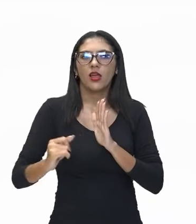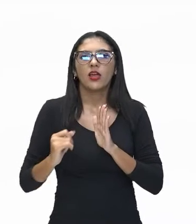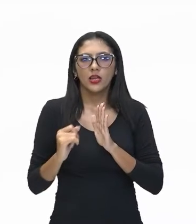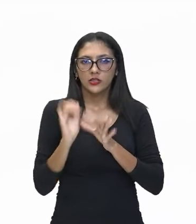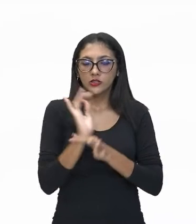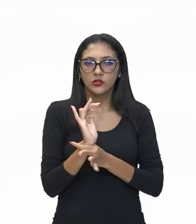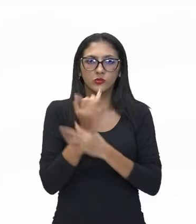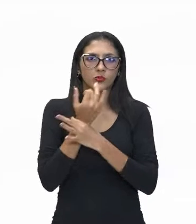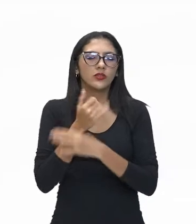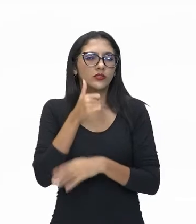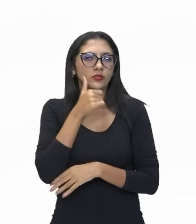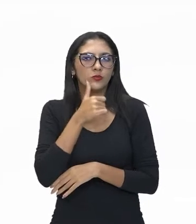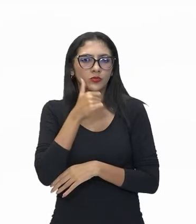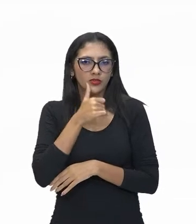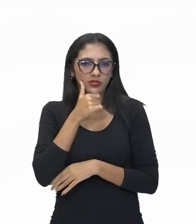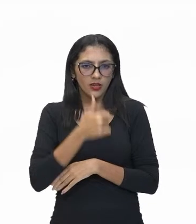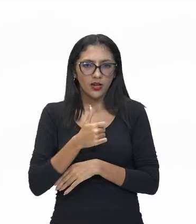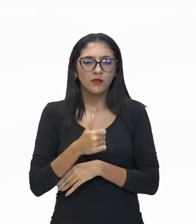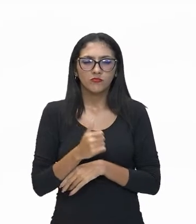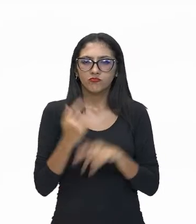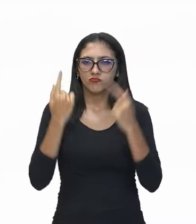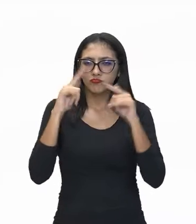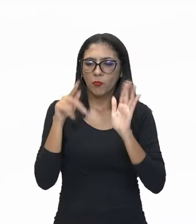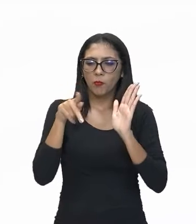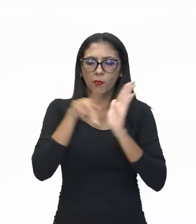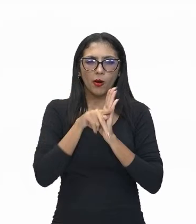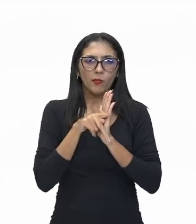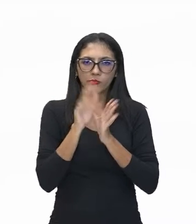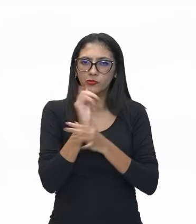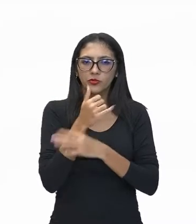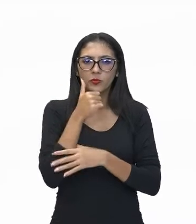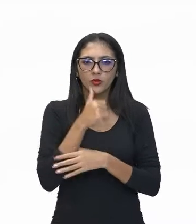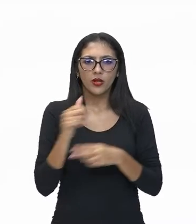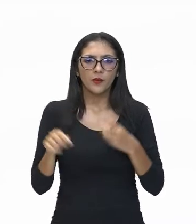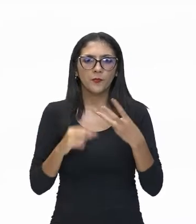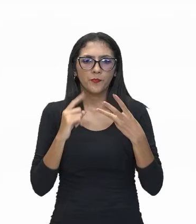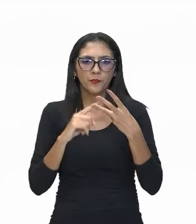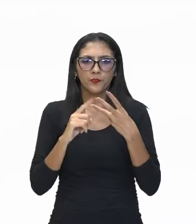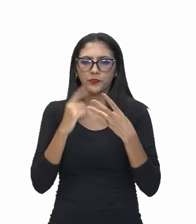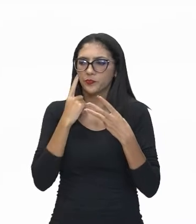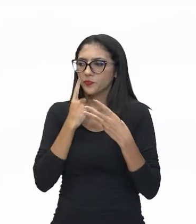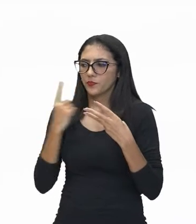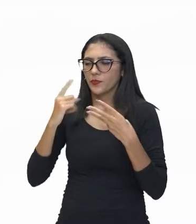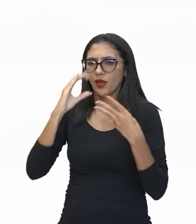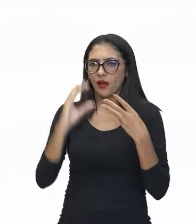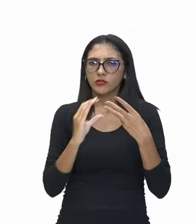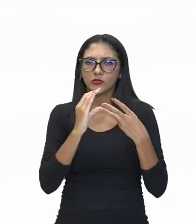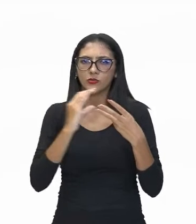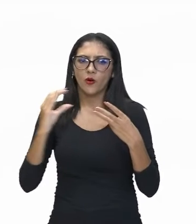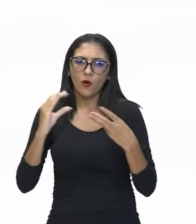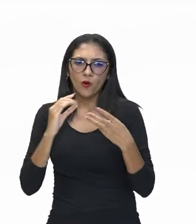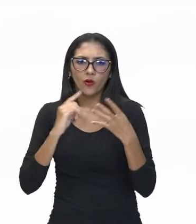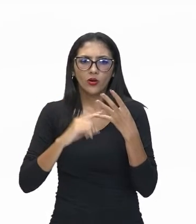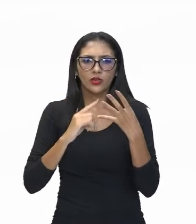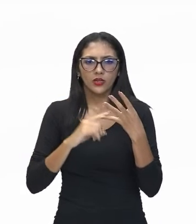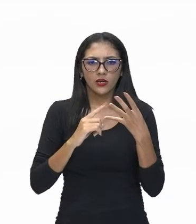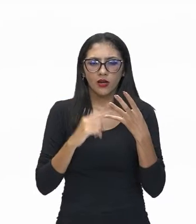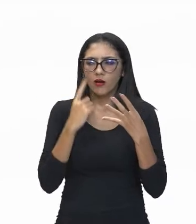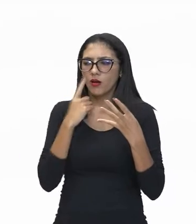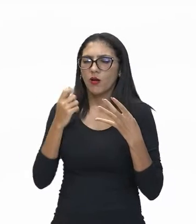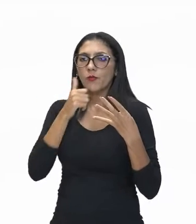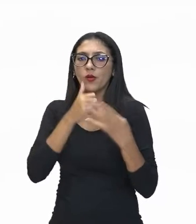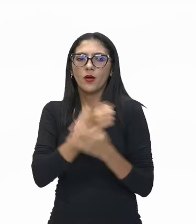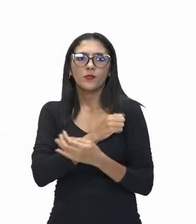setor, né, de ativismo feminino. Temos também a Madre Teresa de Calcutá, a Tereskova, tá? Então,